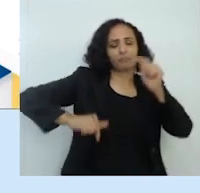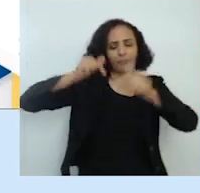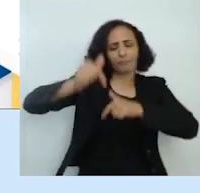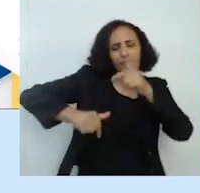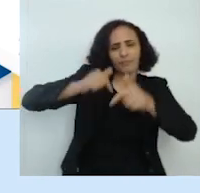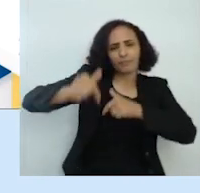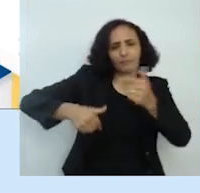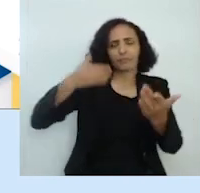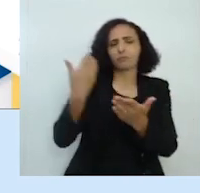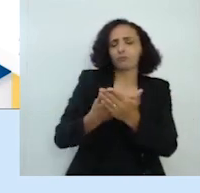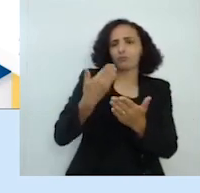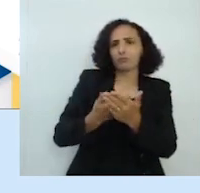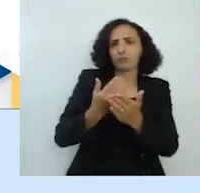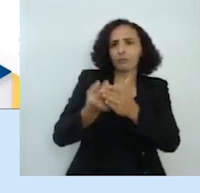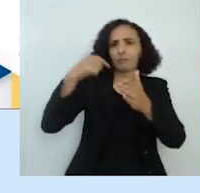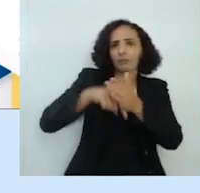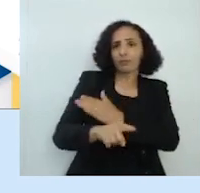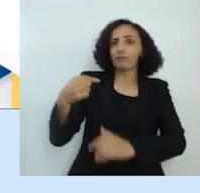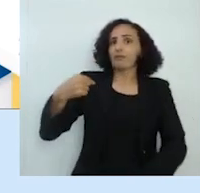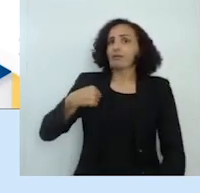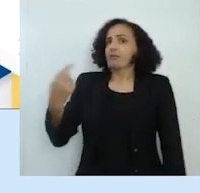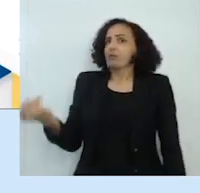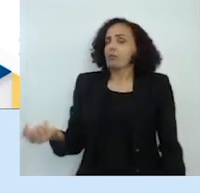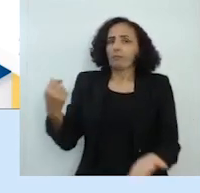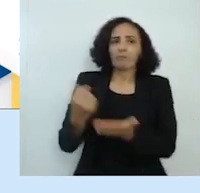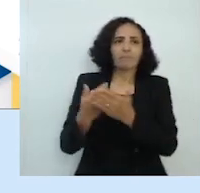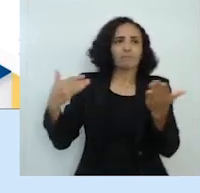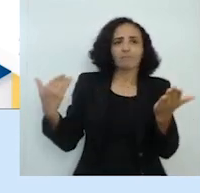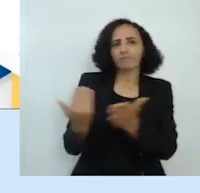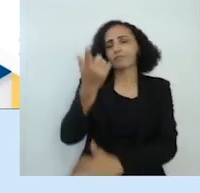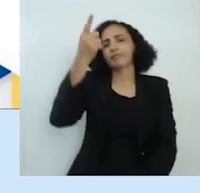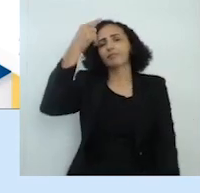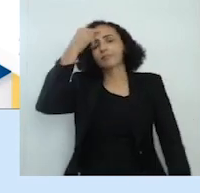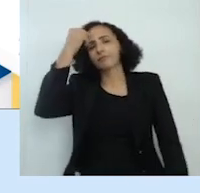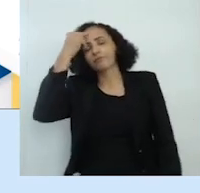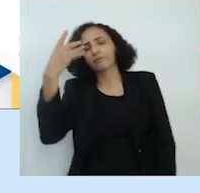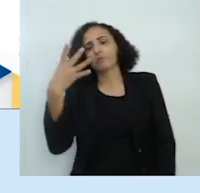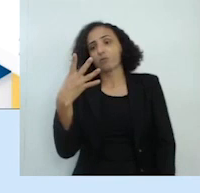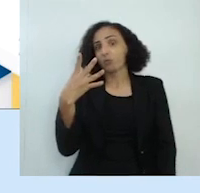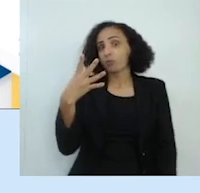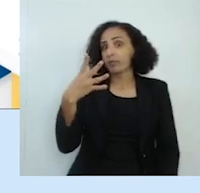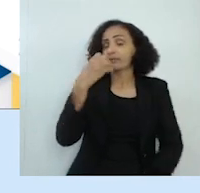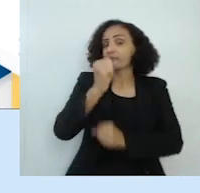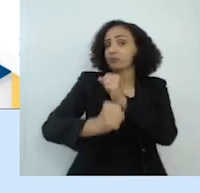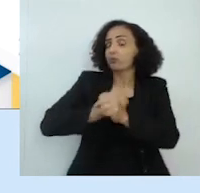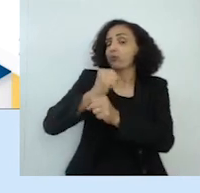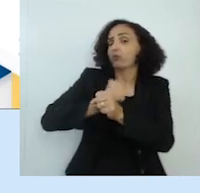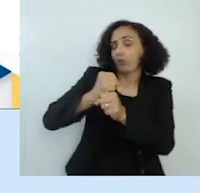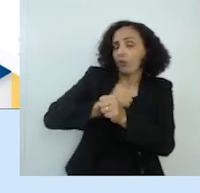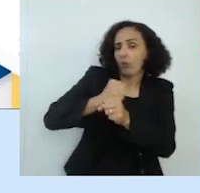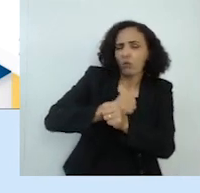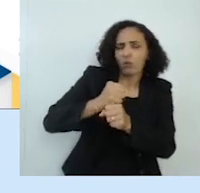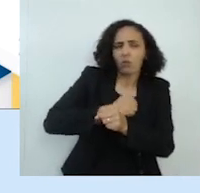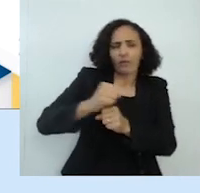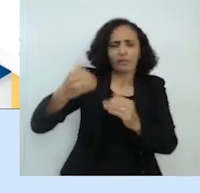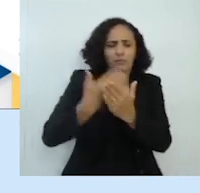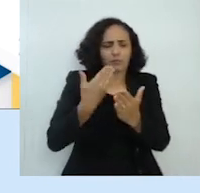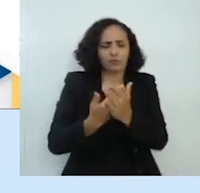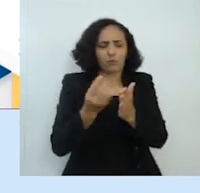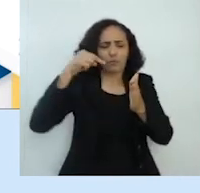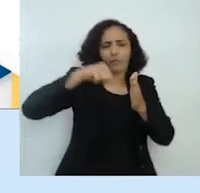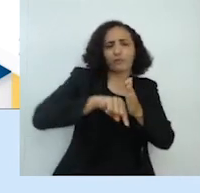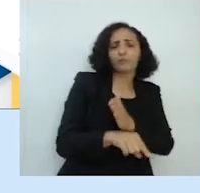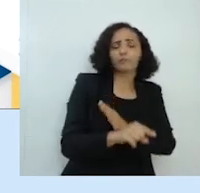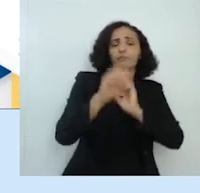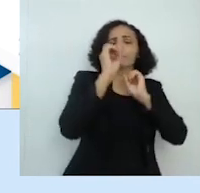Bom, para eu poder dar aula, eu tive que passar numa faculdade, passar 4 anos, para poder estar aqui dando aula para vocês de